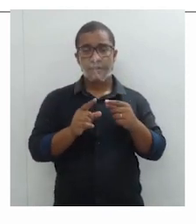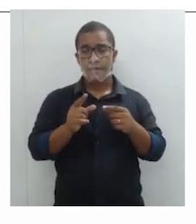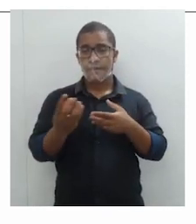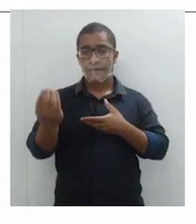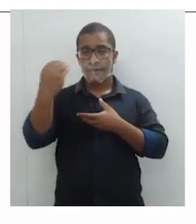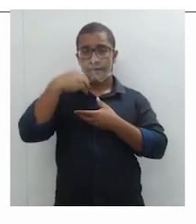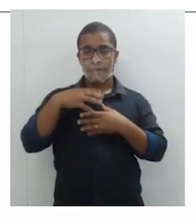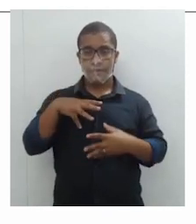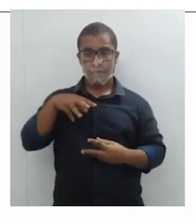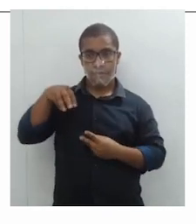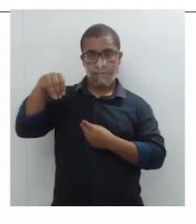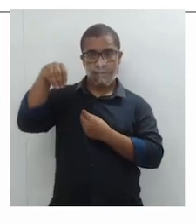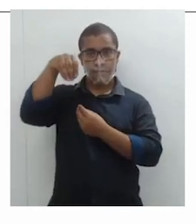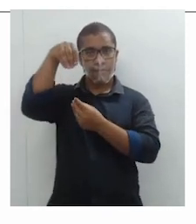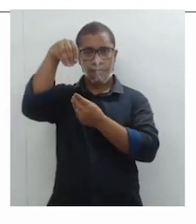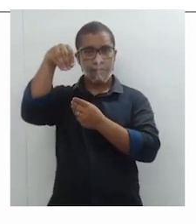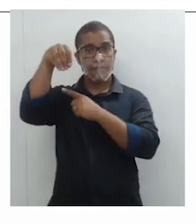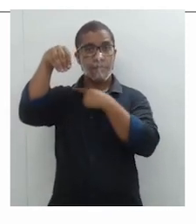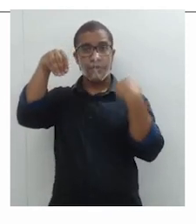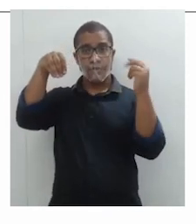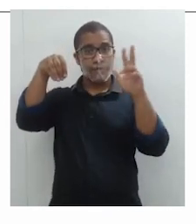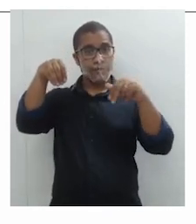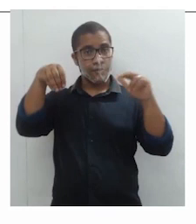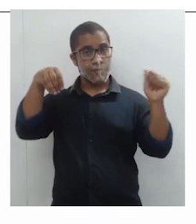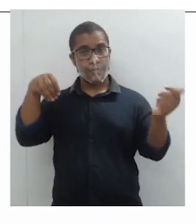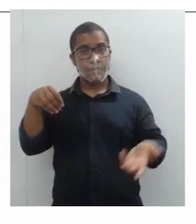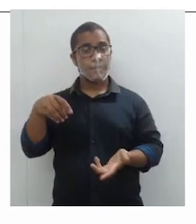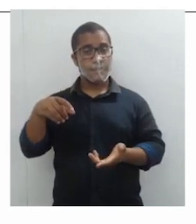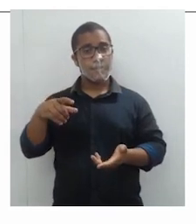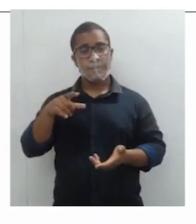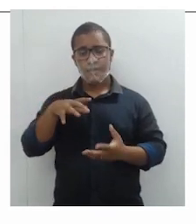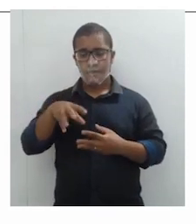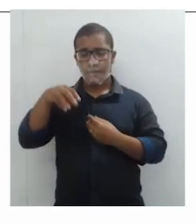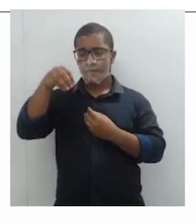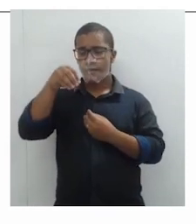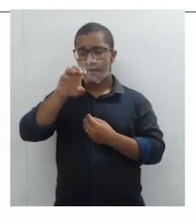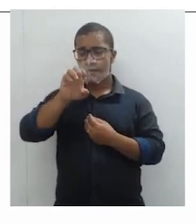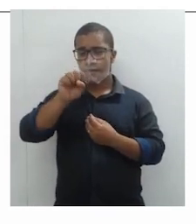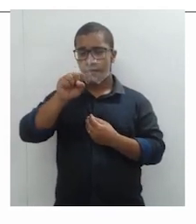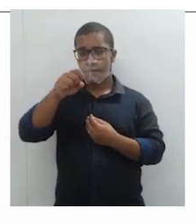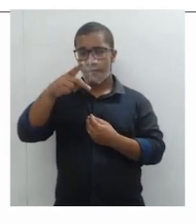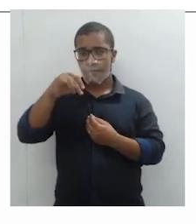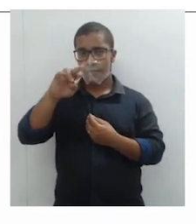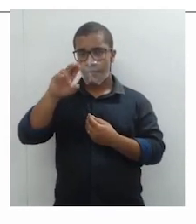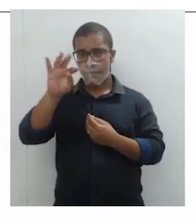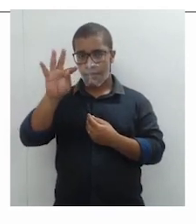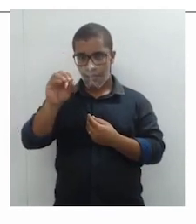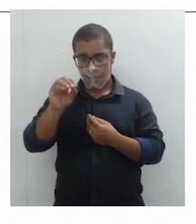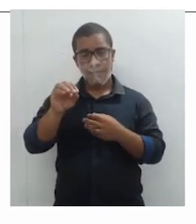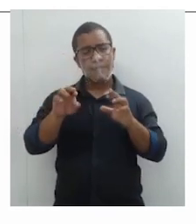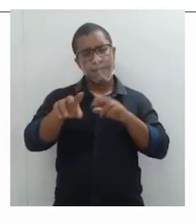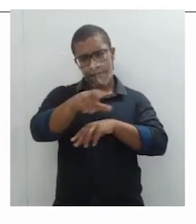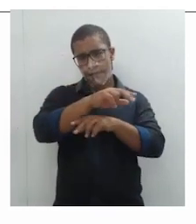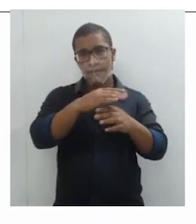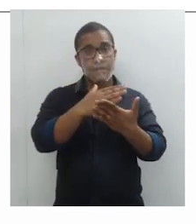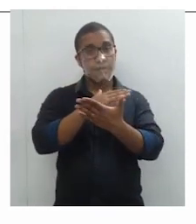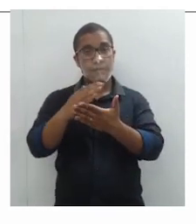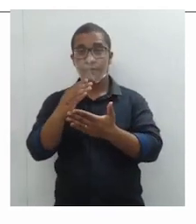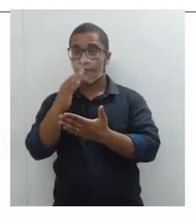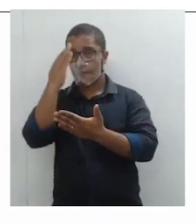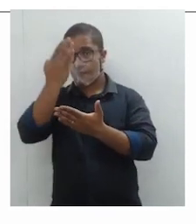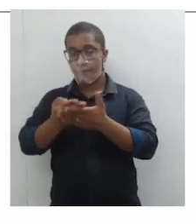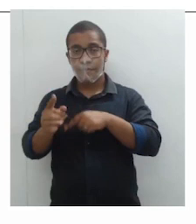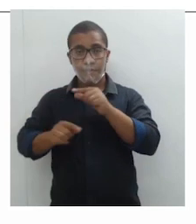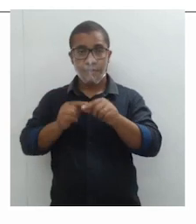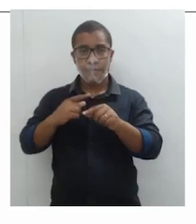espírito Imortal a ideia do Espírito difere de um grupo para outro aqueles que acreditam que